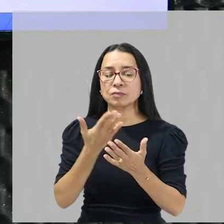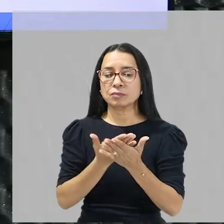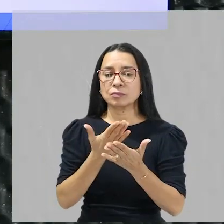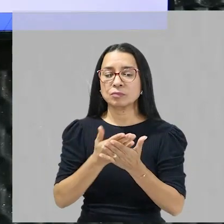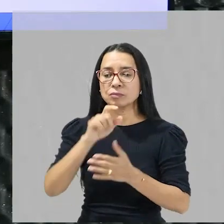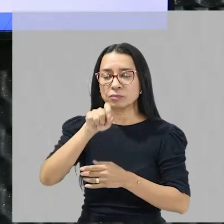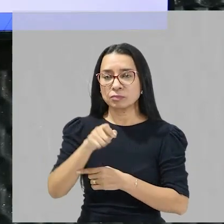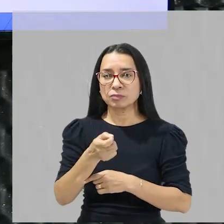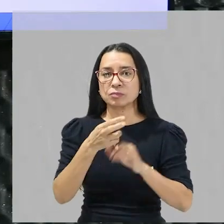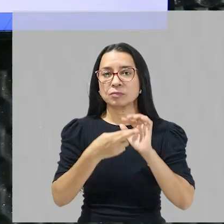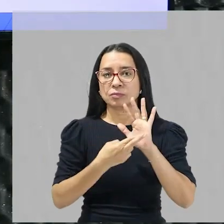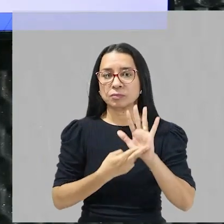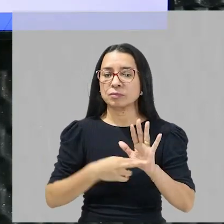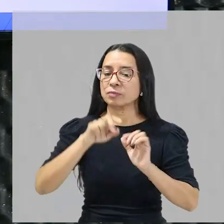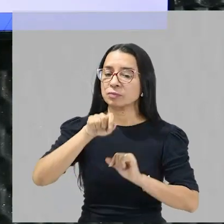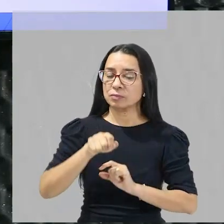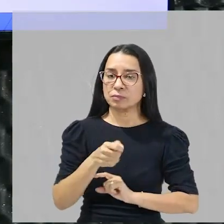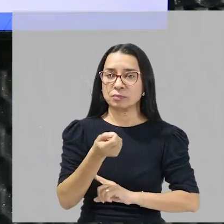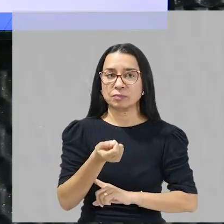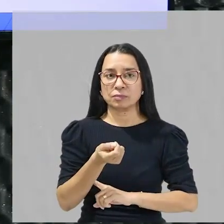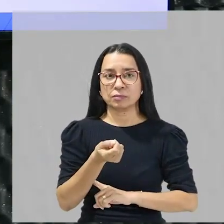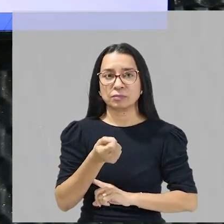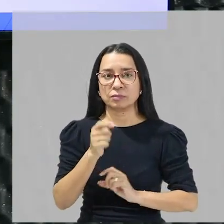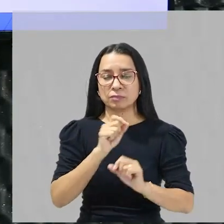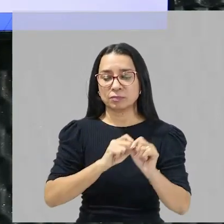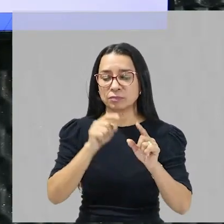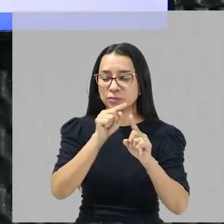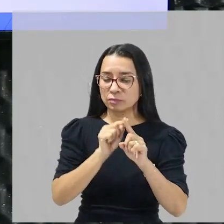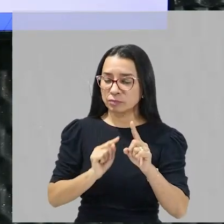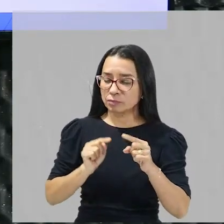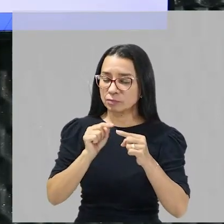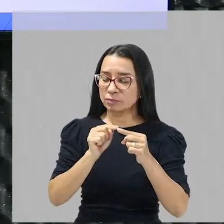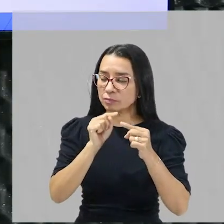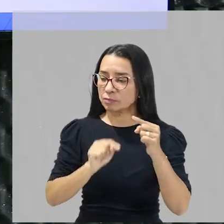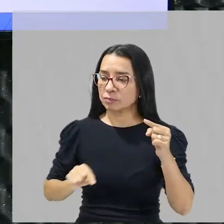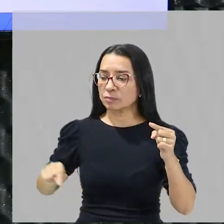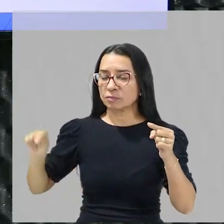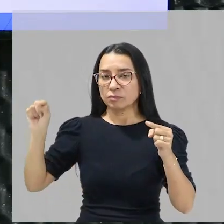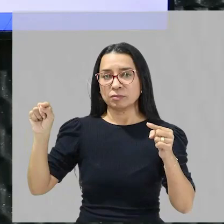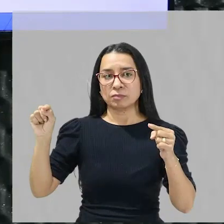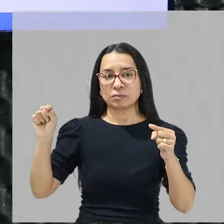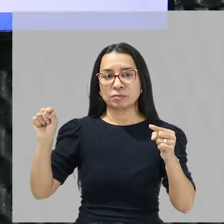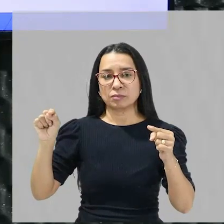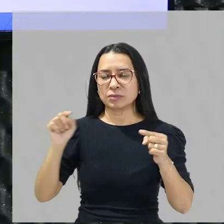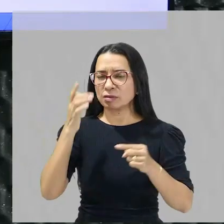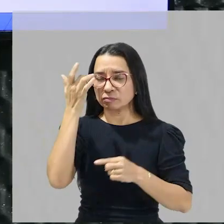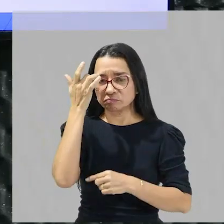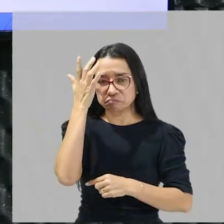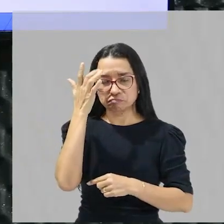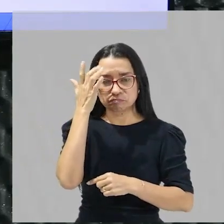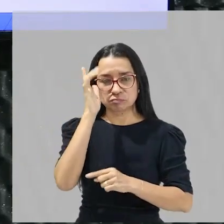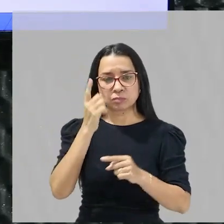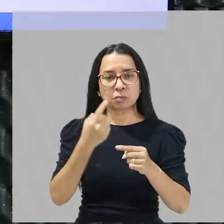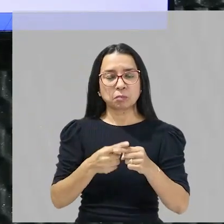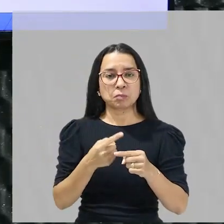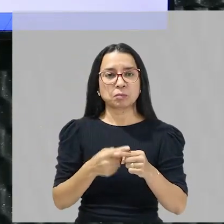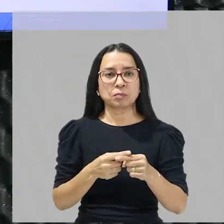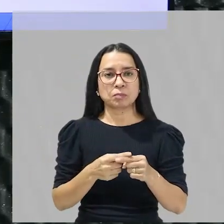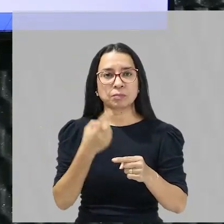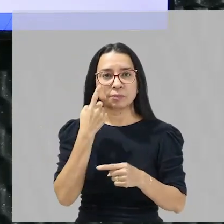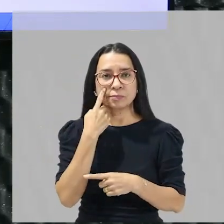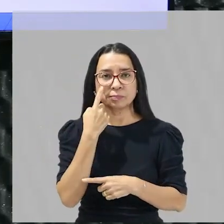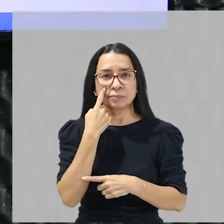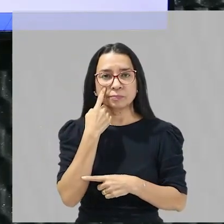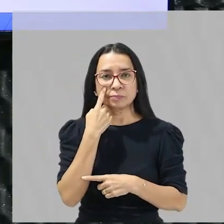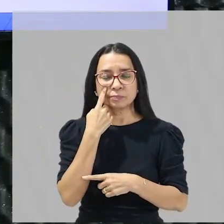essa representação dos sinais aqui, uma vez que você coloca essa concavidade da parábola, é super fácil. Por quê?